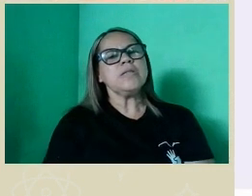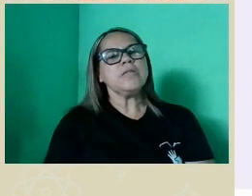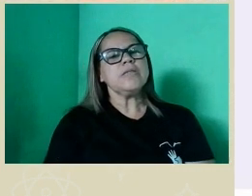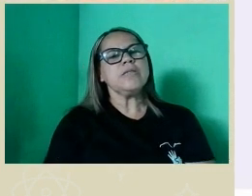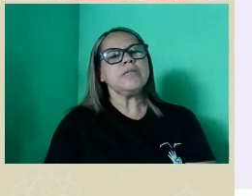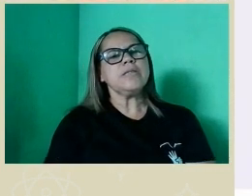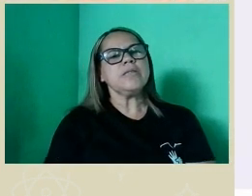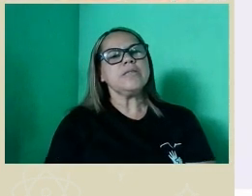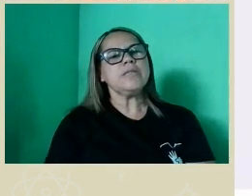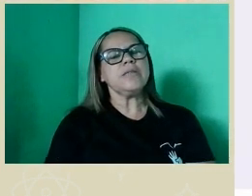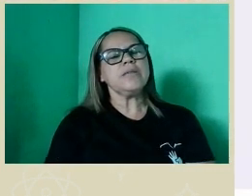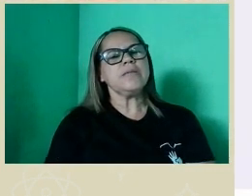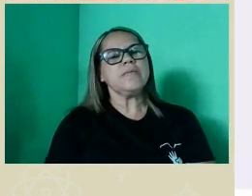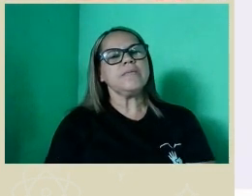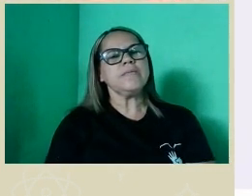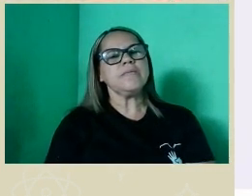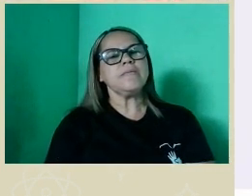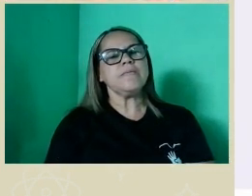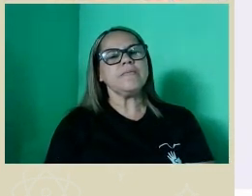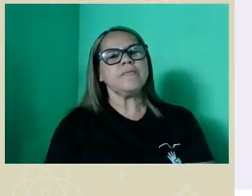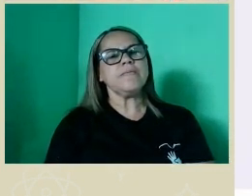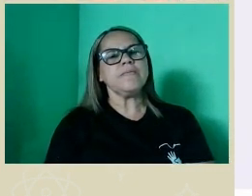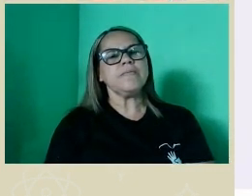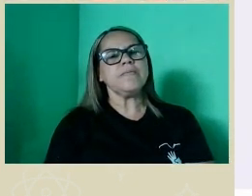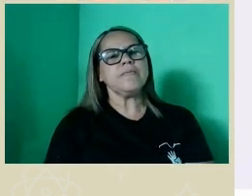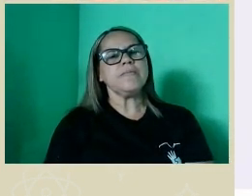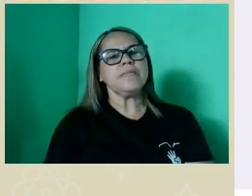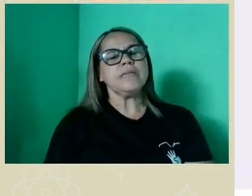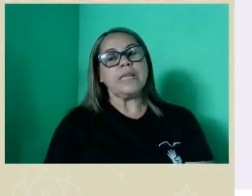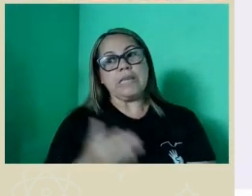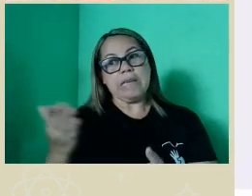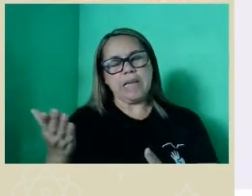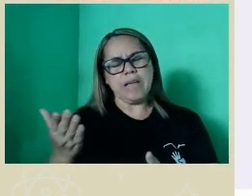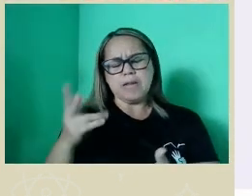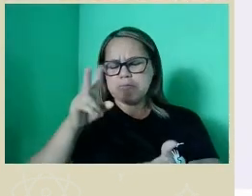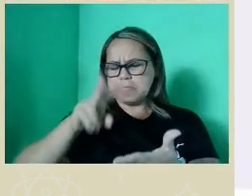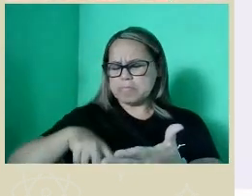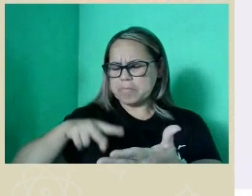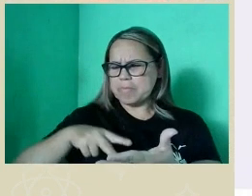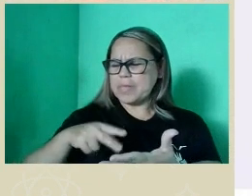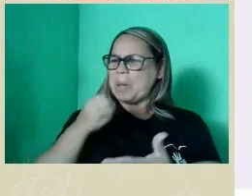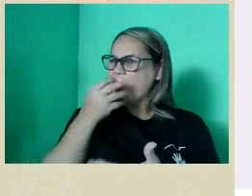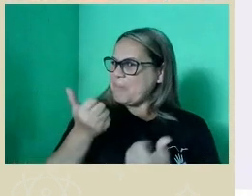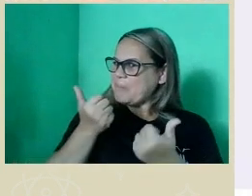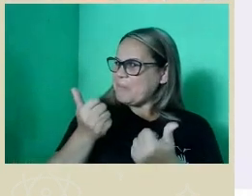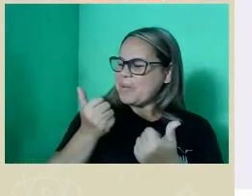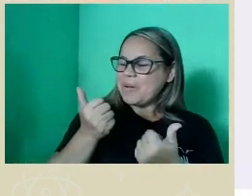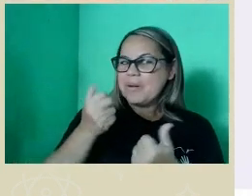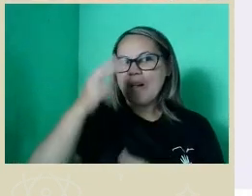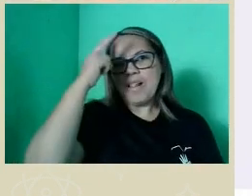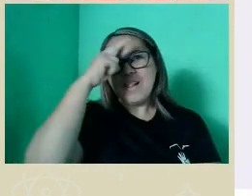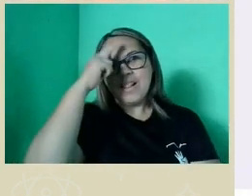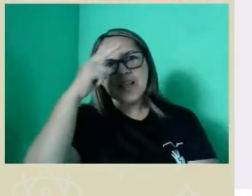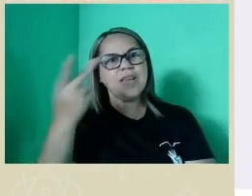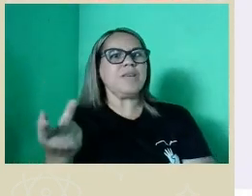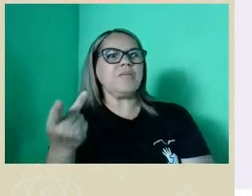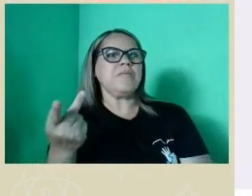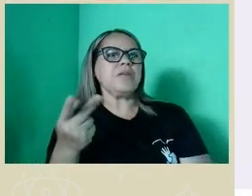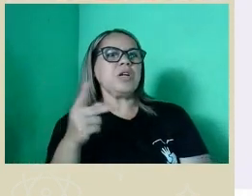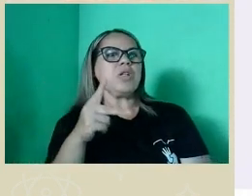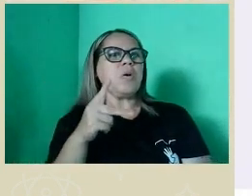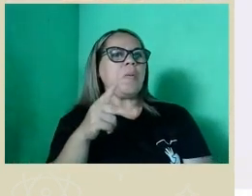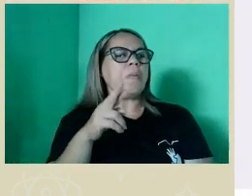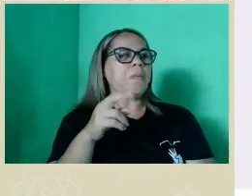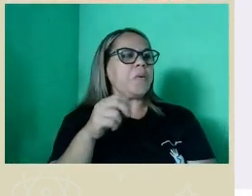didásco a elogia a sua filha ela lembra do pronome que a gente trabalhou na aula passada